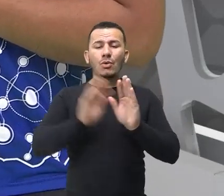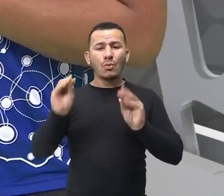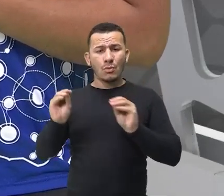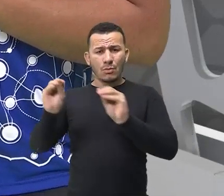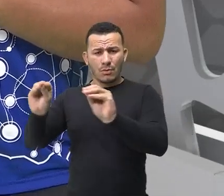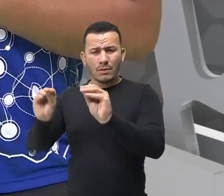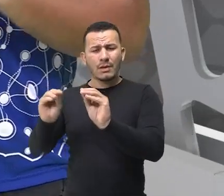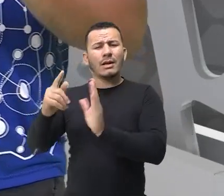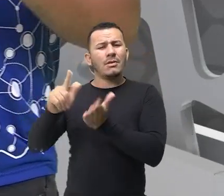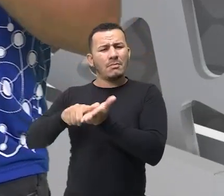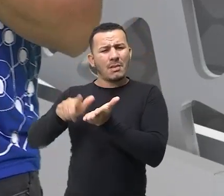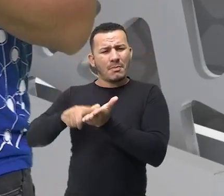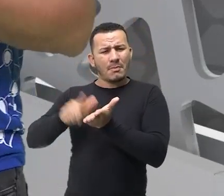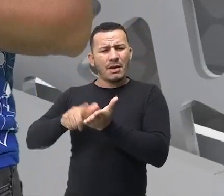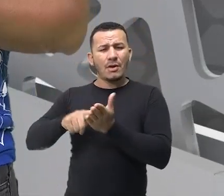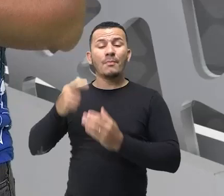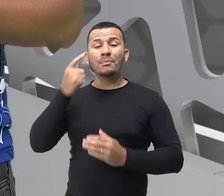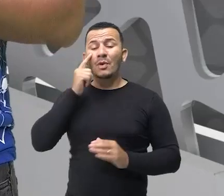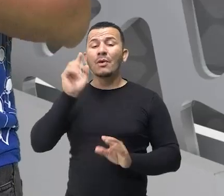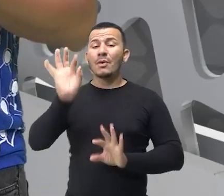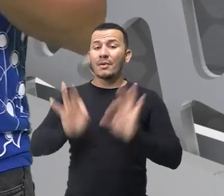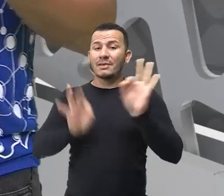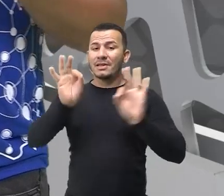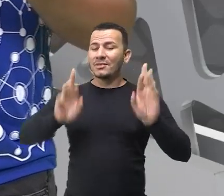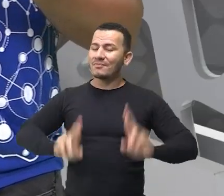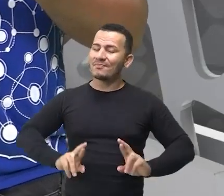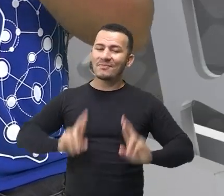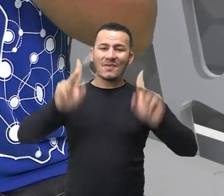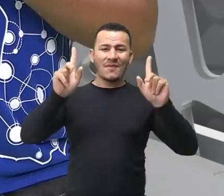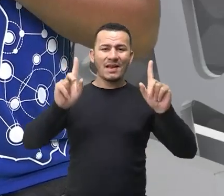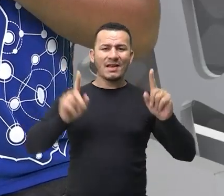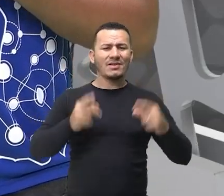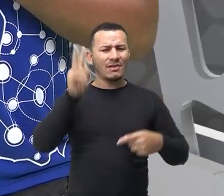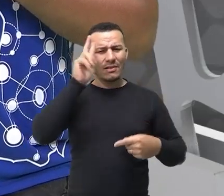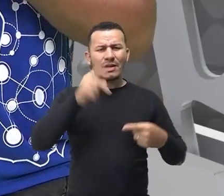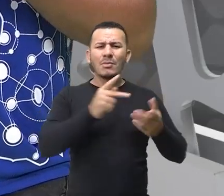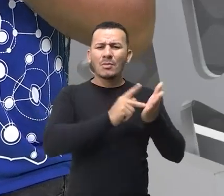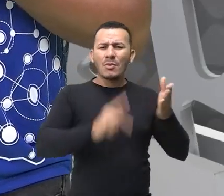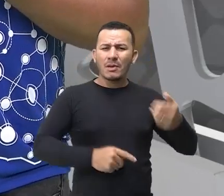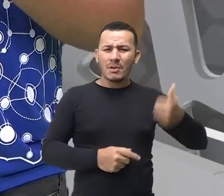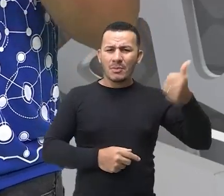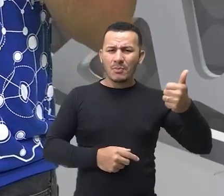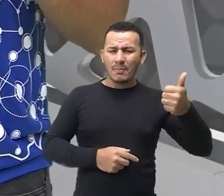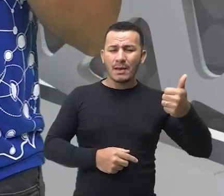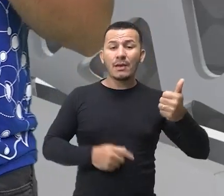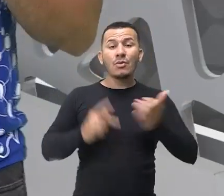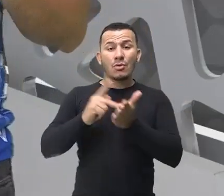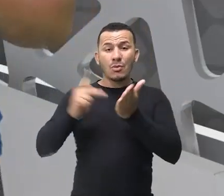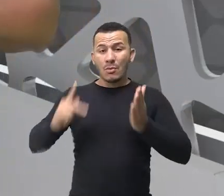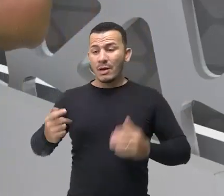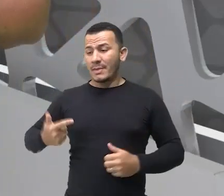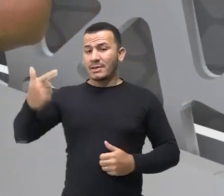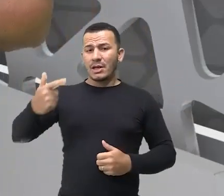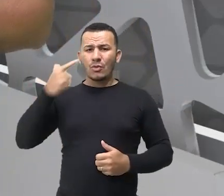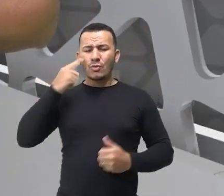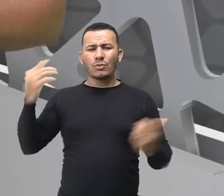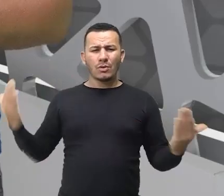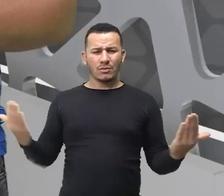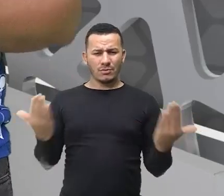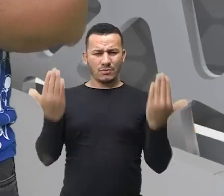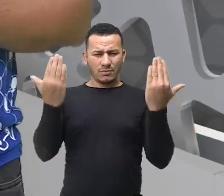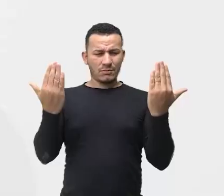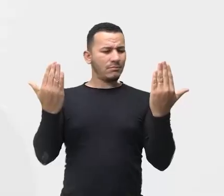E observe que tem uma organização diferente do nosso poema anterior. Vamos comparar? Colocando os dois aí para